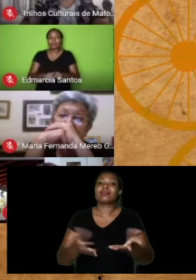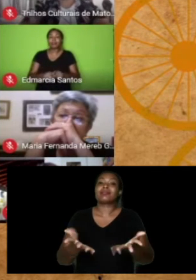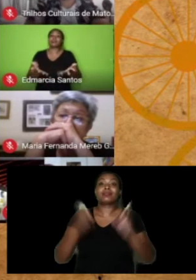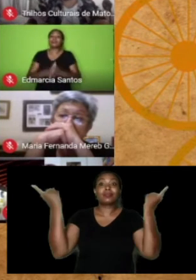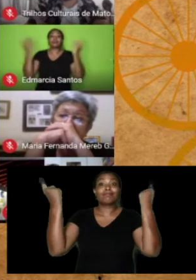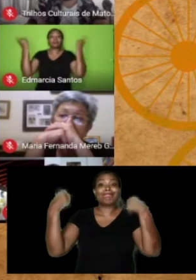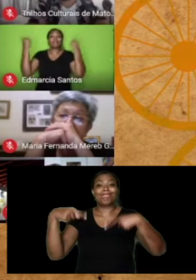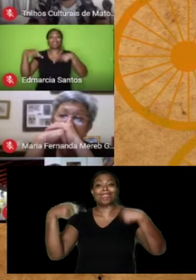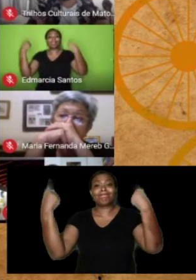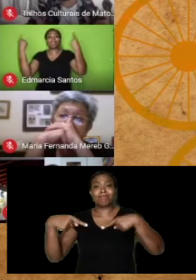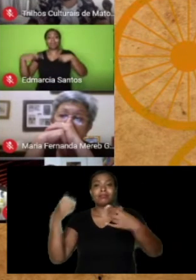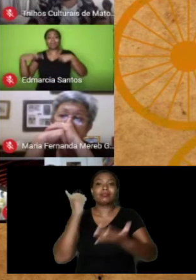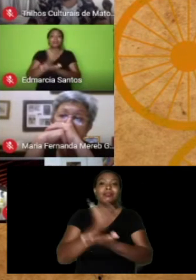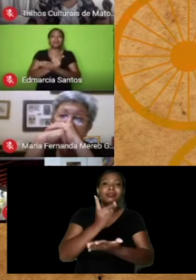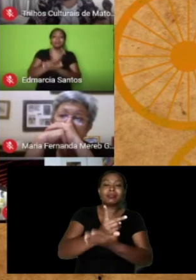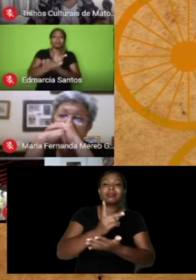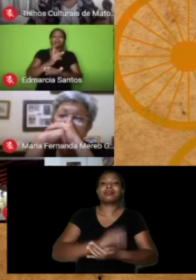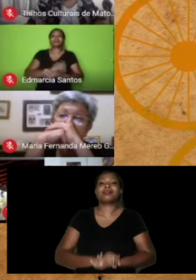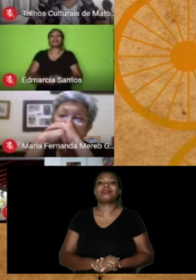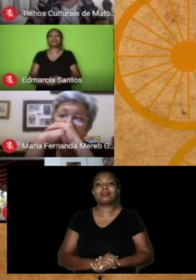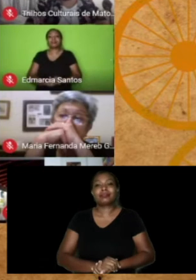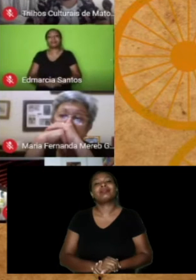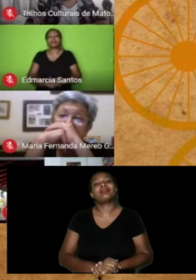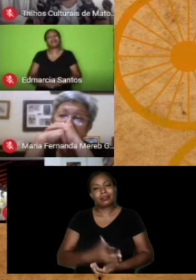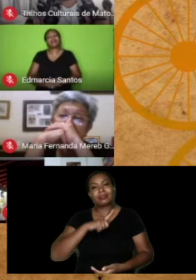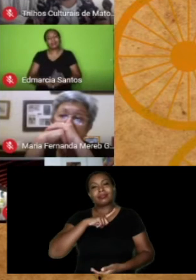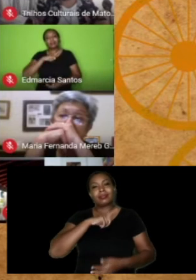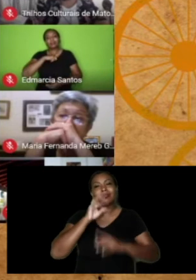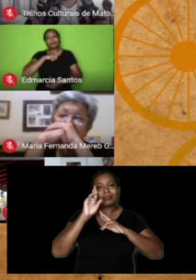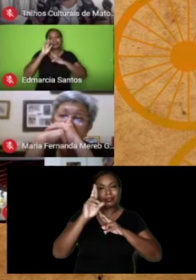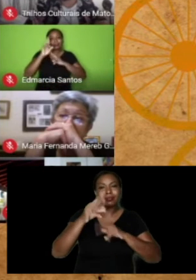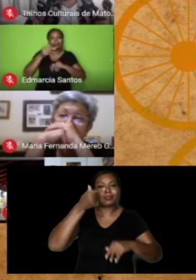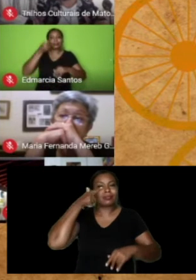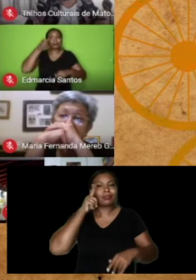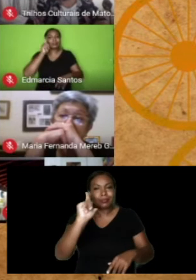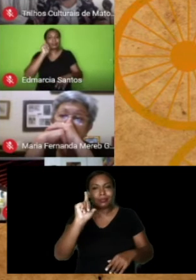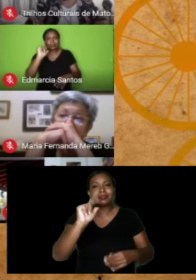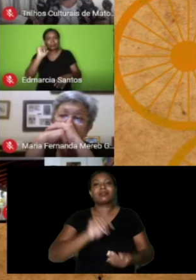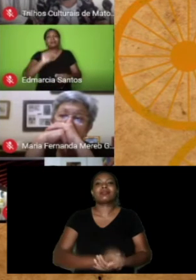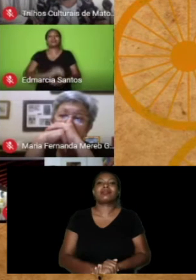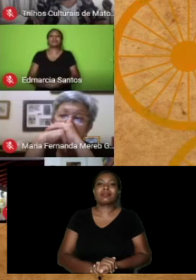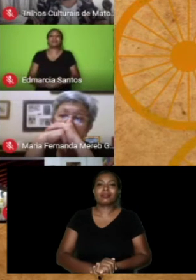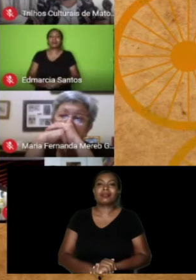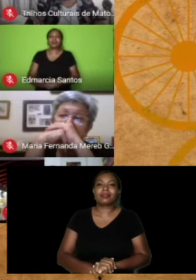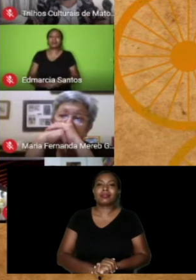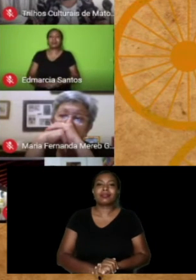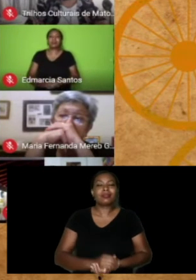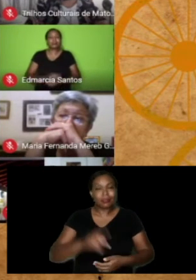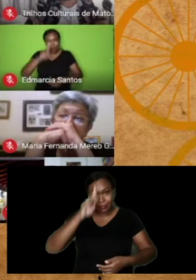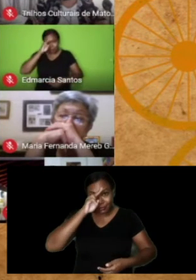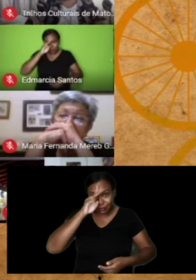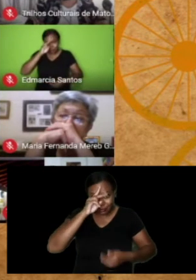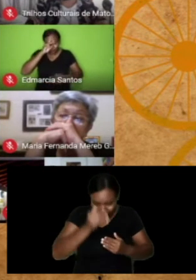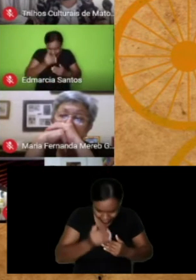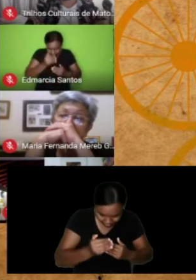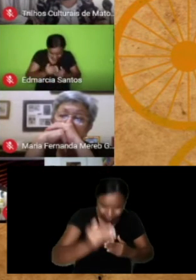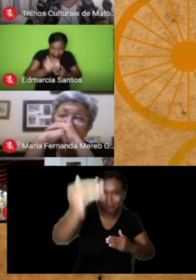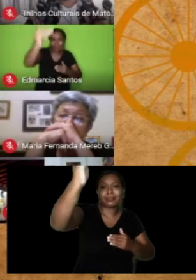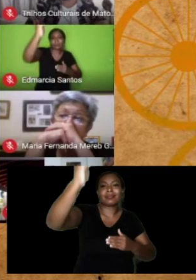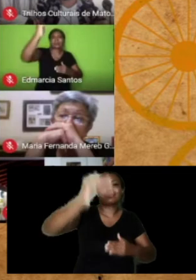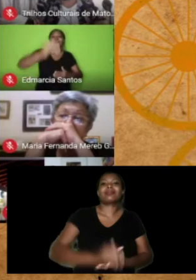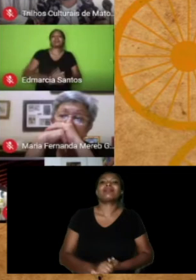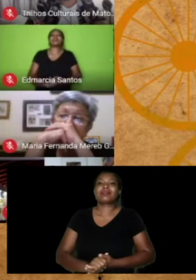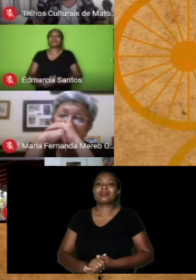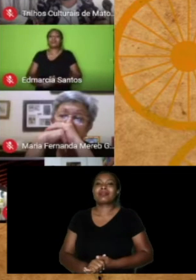contrários, eu ainda espero que a gente consiga levar essa história mais adiante.